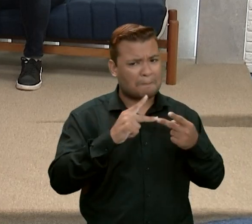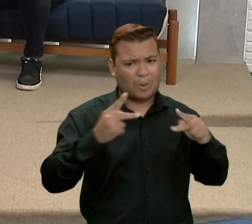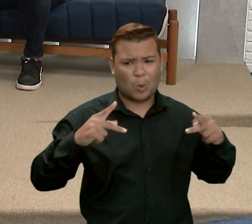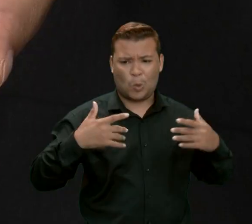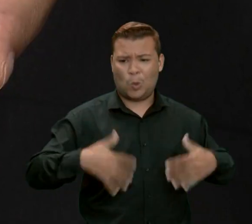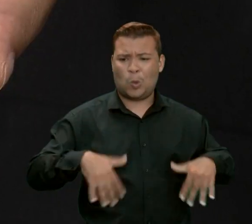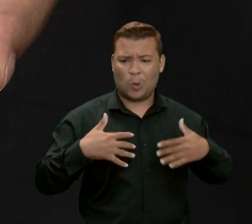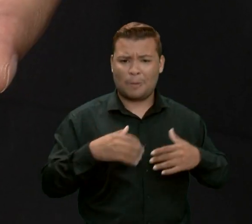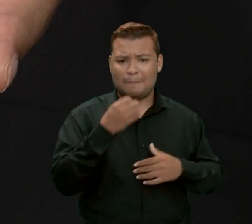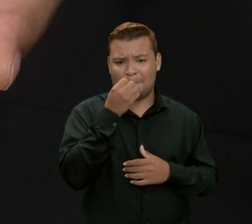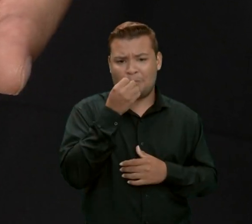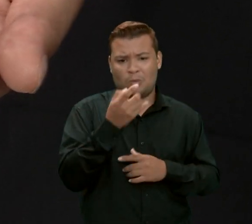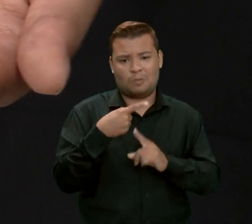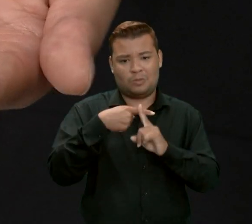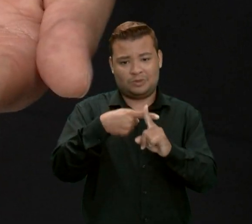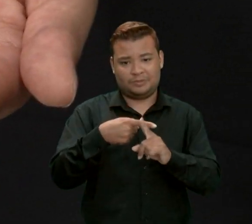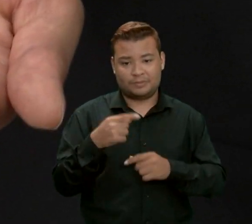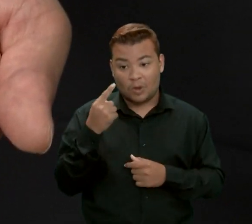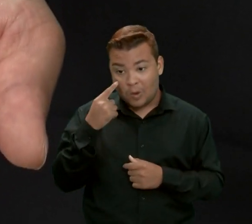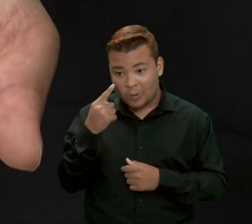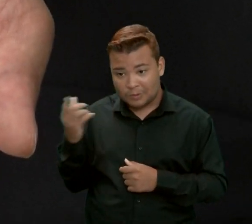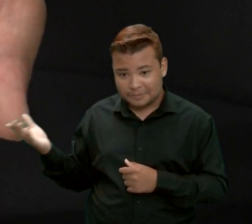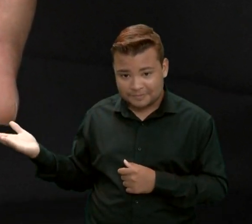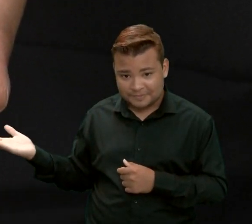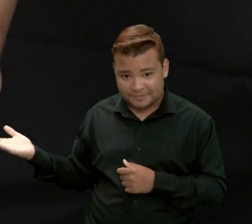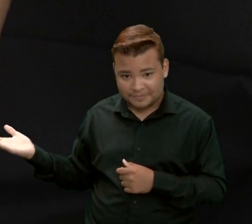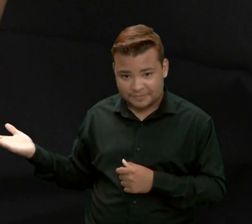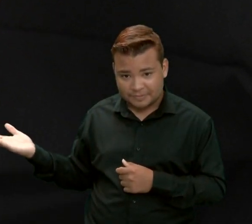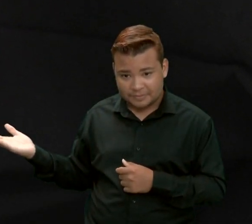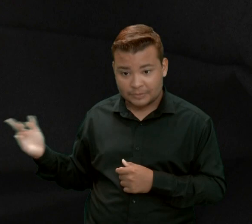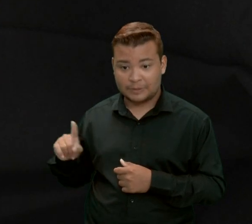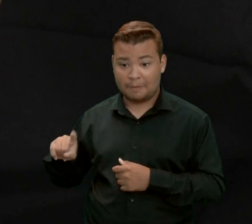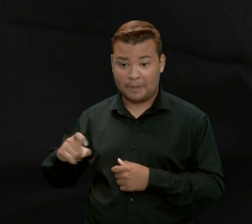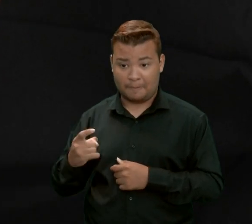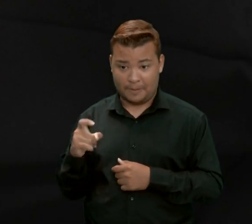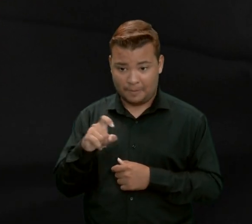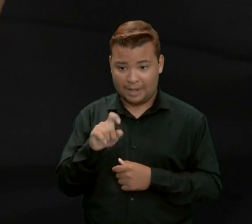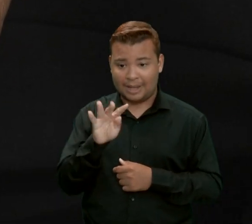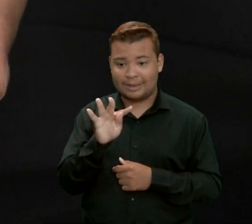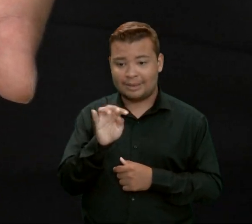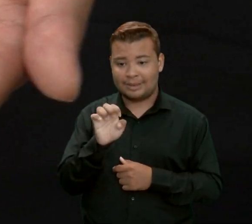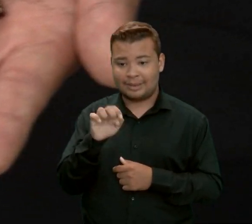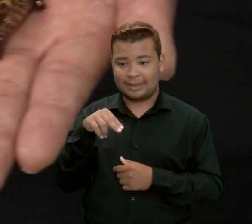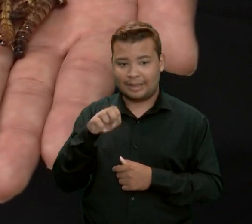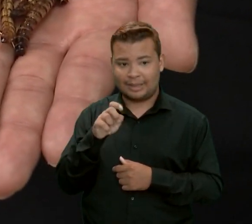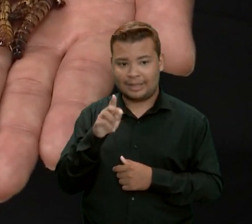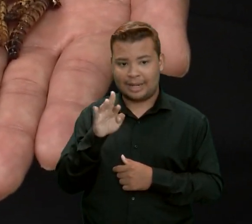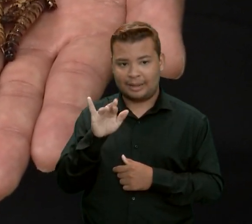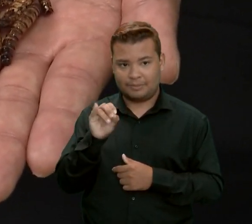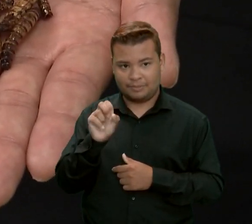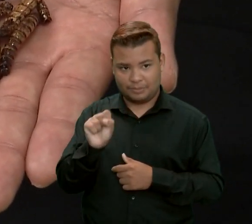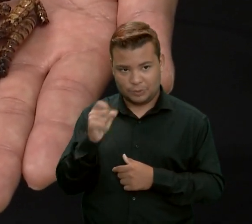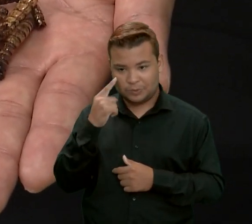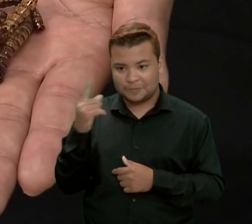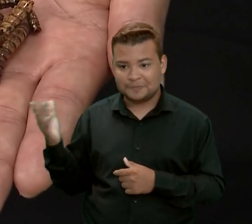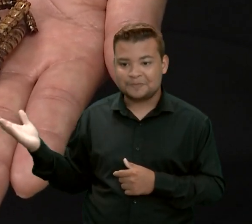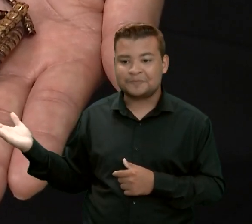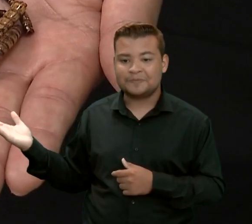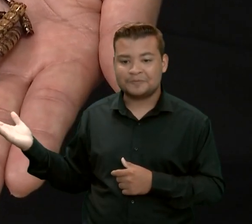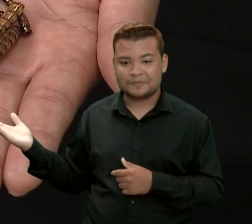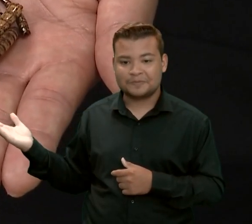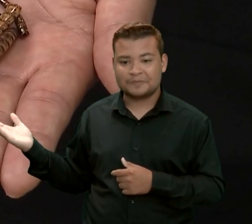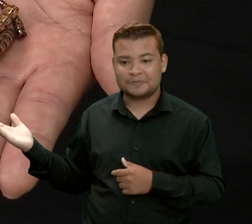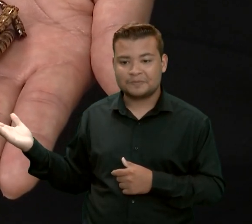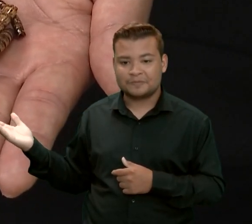um dos benefícios. Aqui na mão da professora Laisa também tem os tenébrios, ó. O Fernando está mostrando aí para vocês,